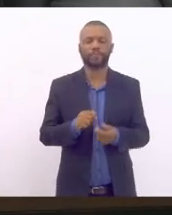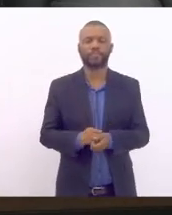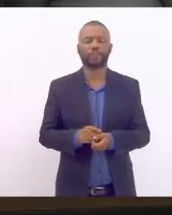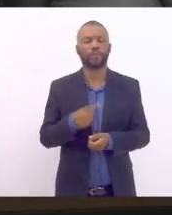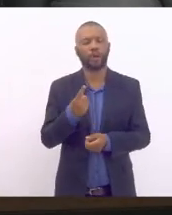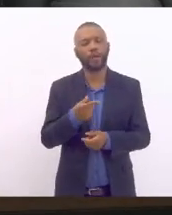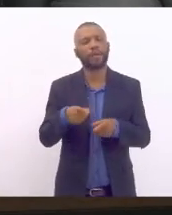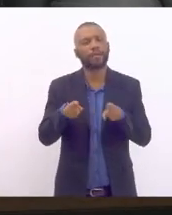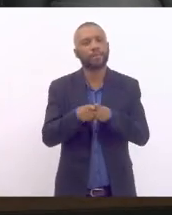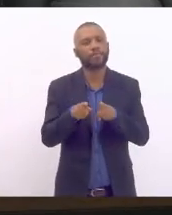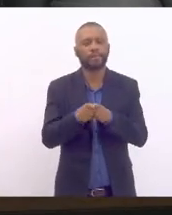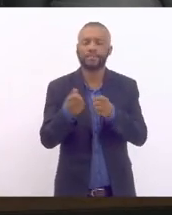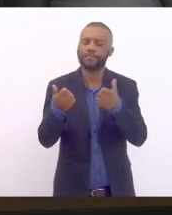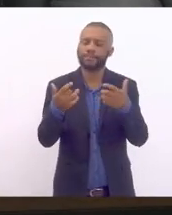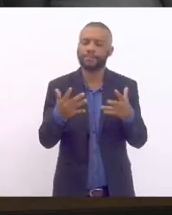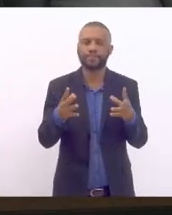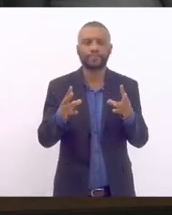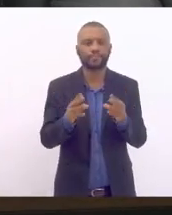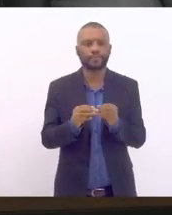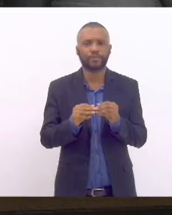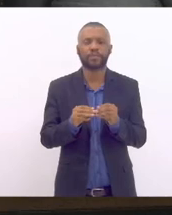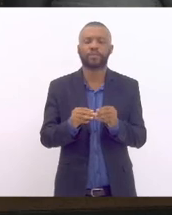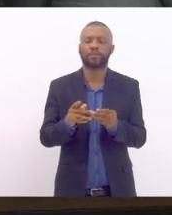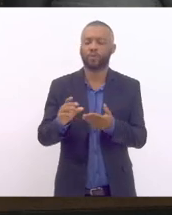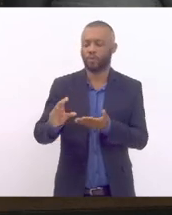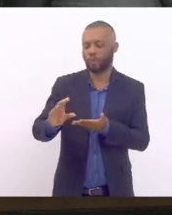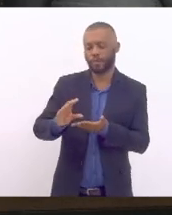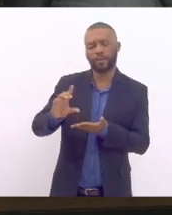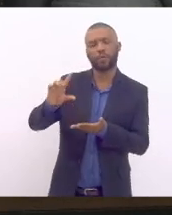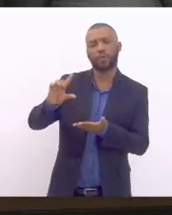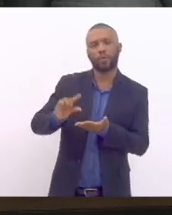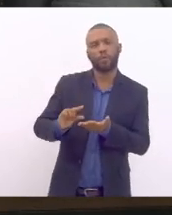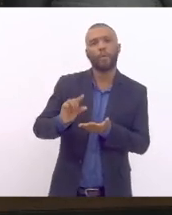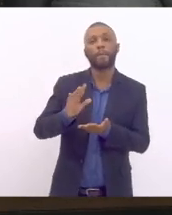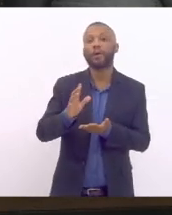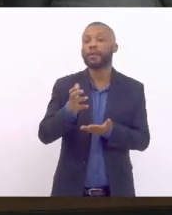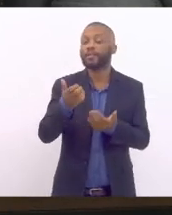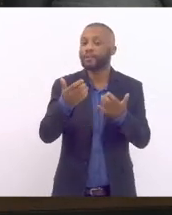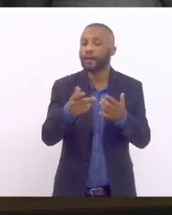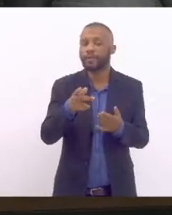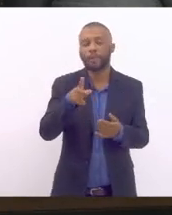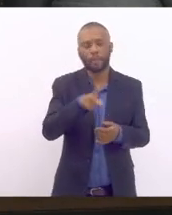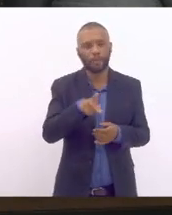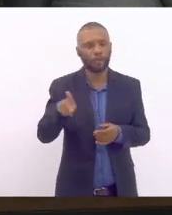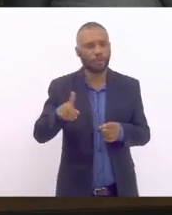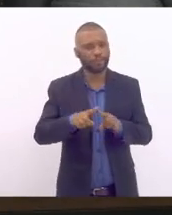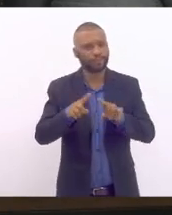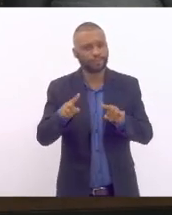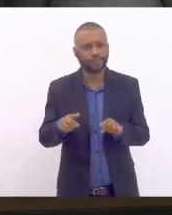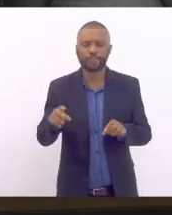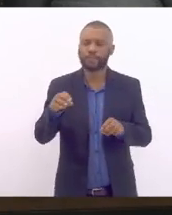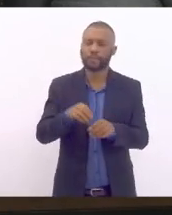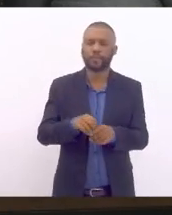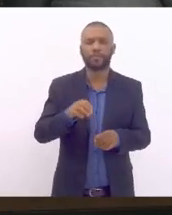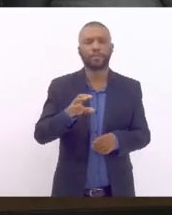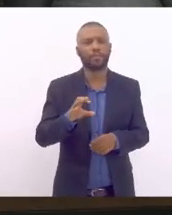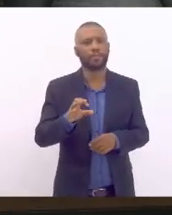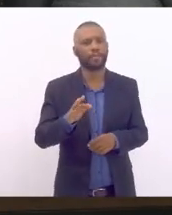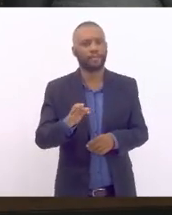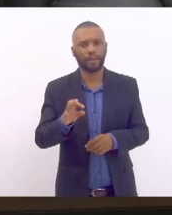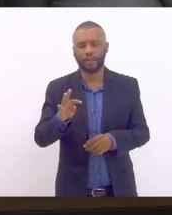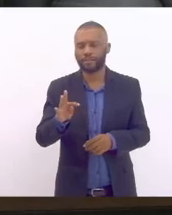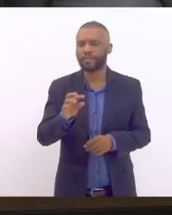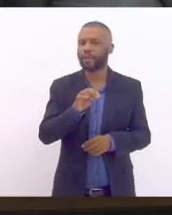falou aqui também da queda de orçamento mas eu queria falar como professora que sua o Rio de Janeiro